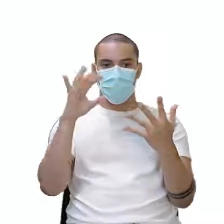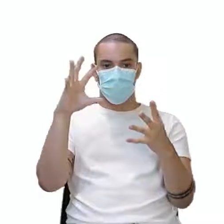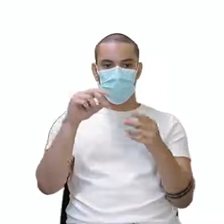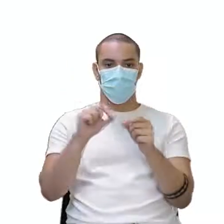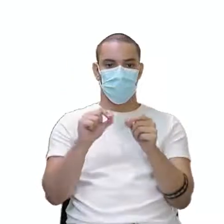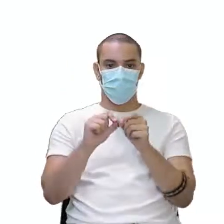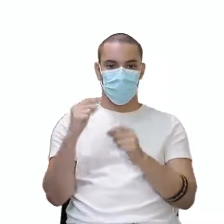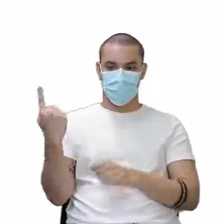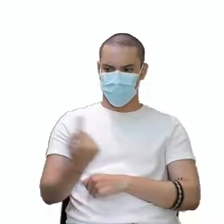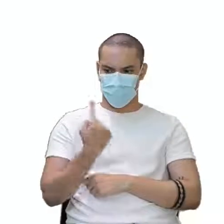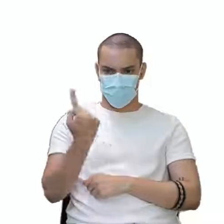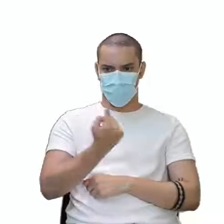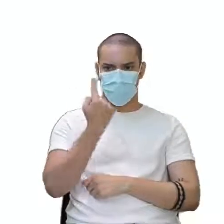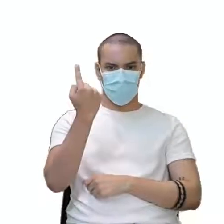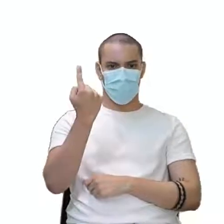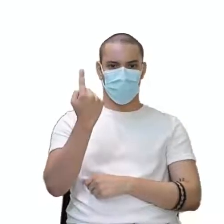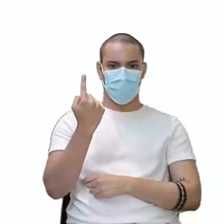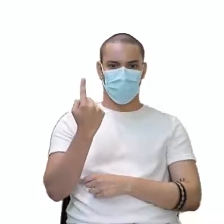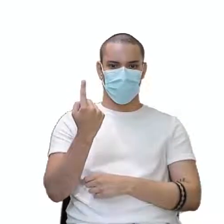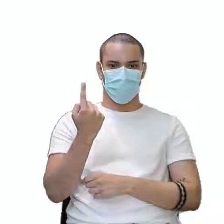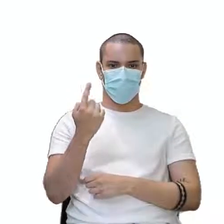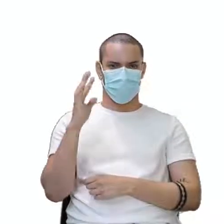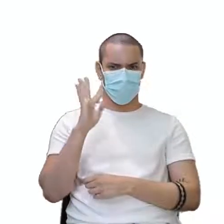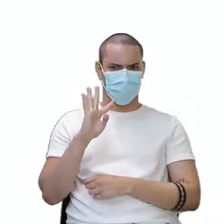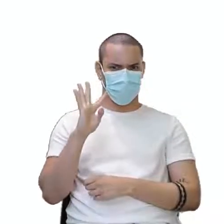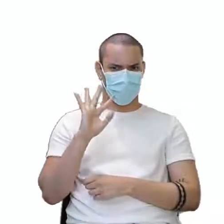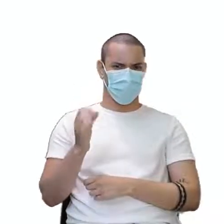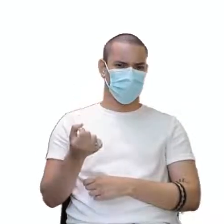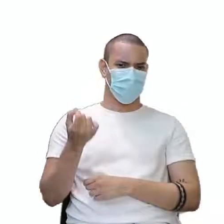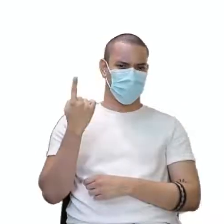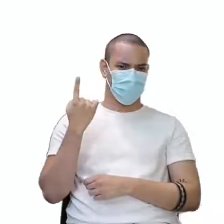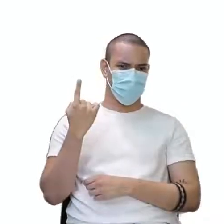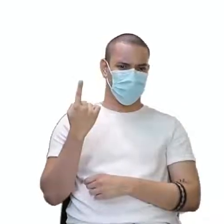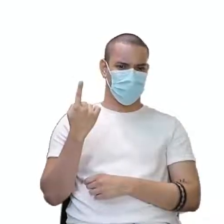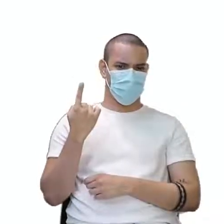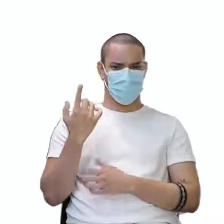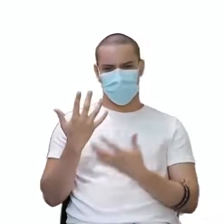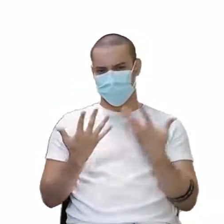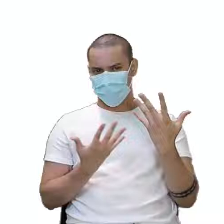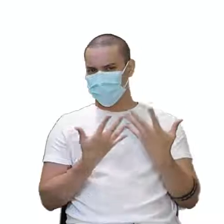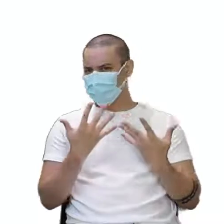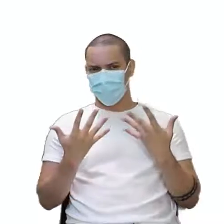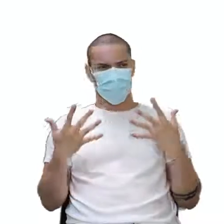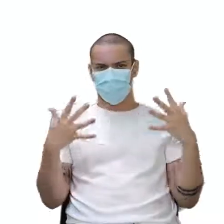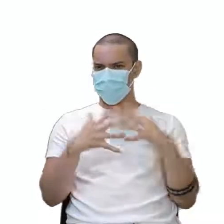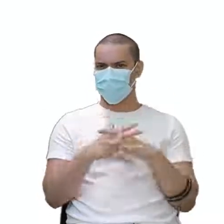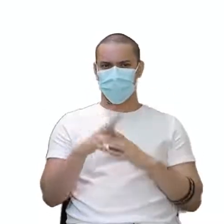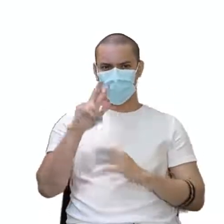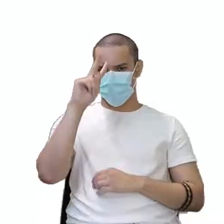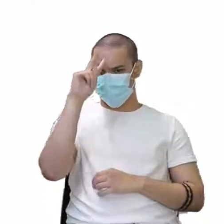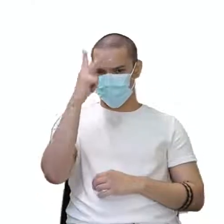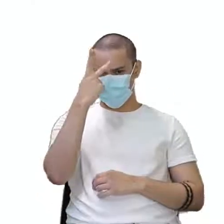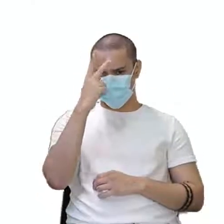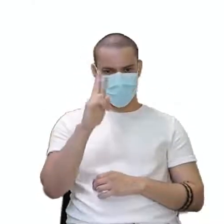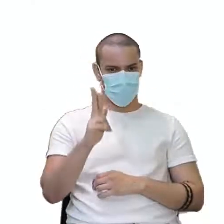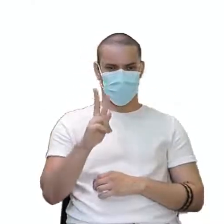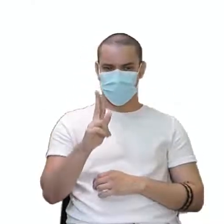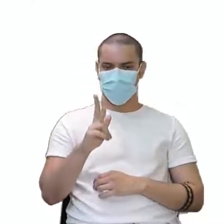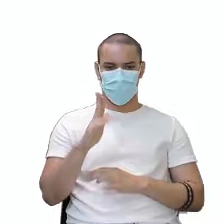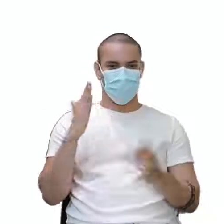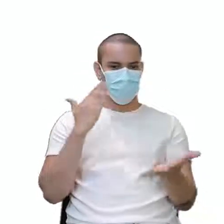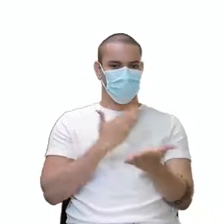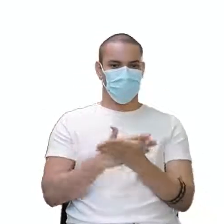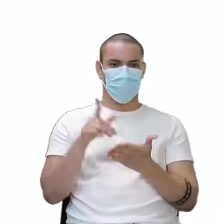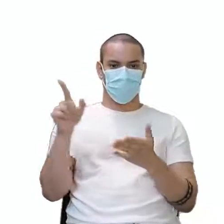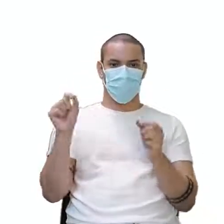os furacões. Legal, né? Forma furacão através do processo de condensação. Quem vai ser formada a partir